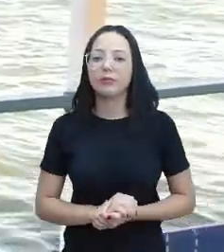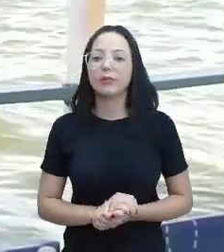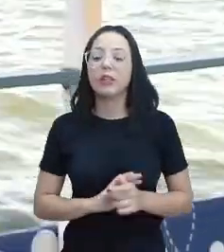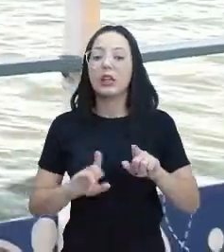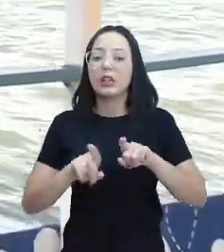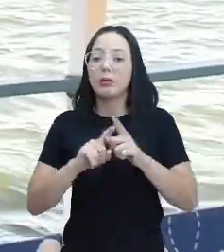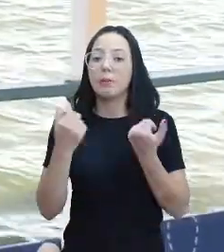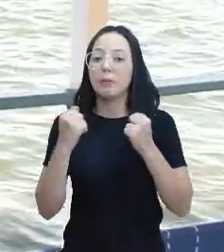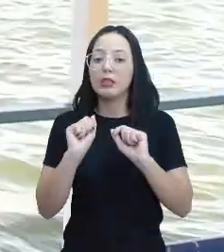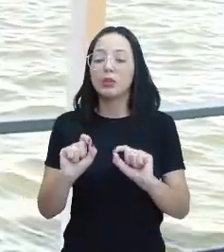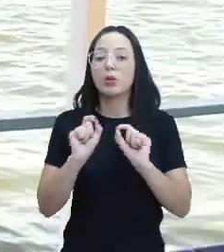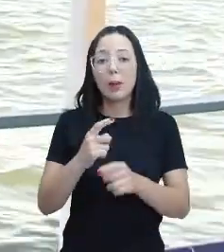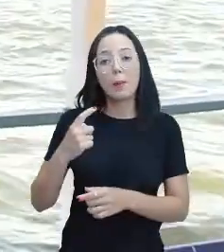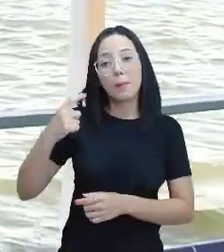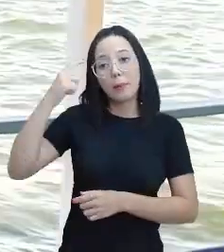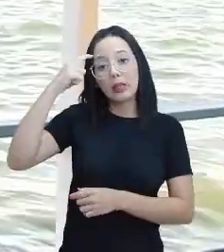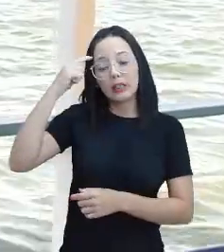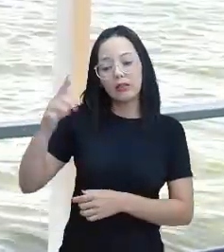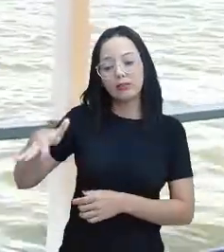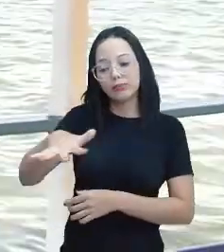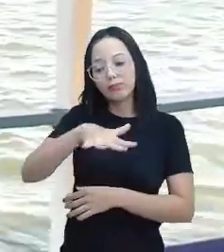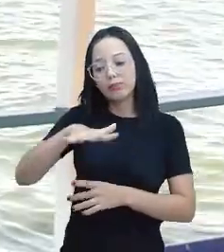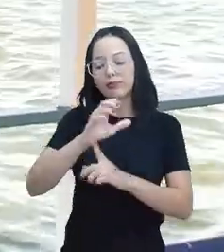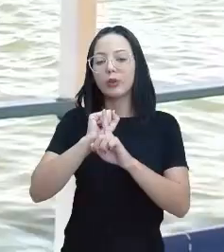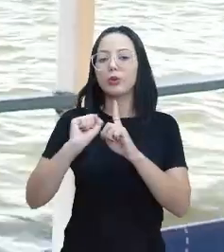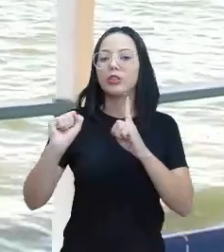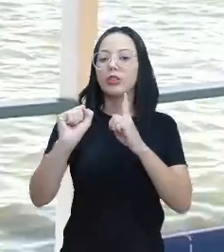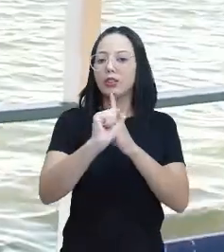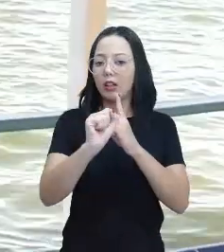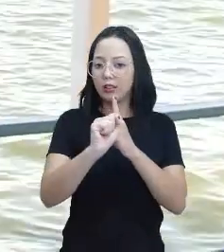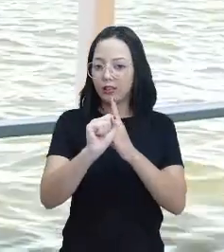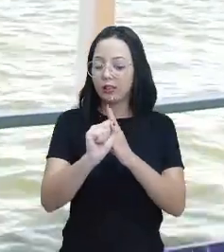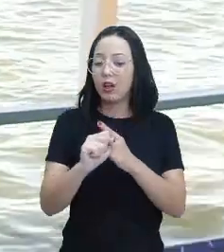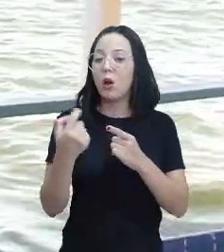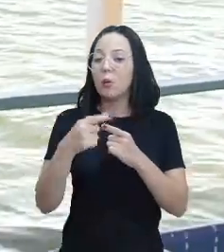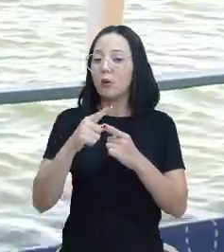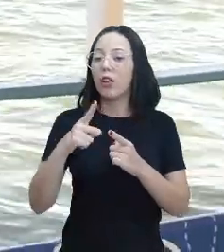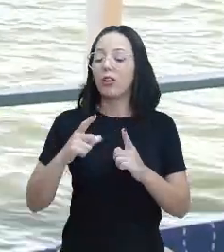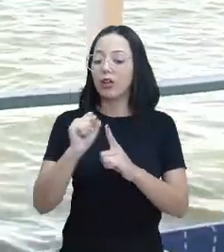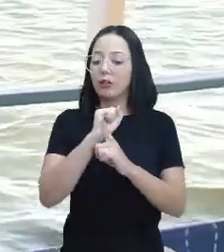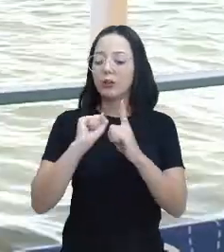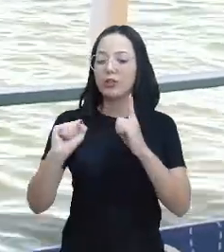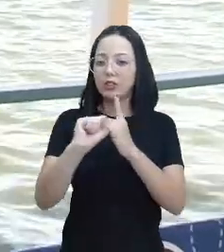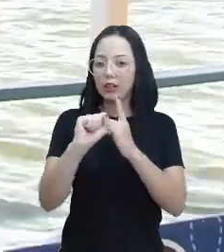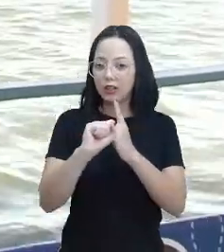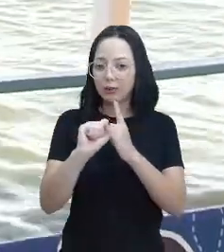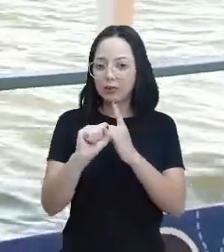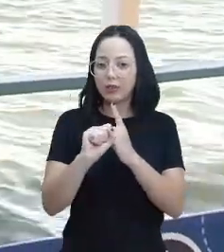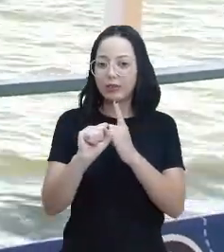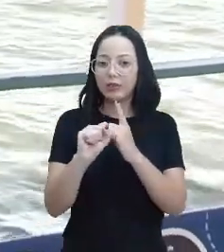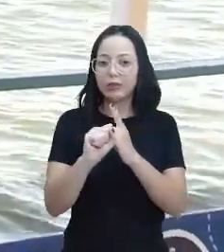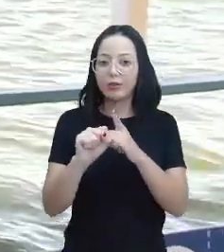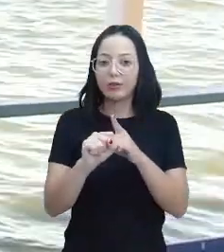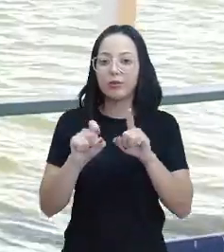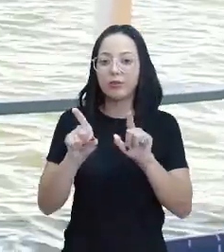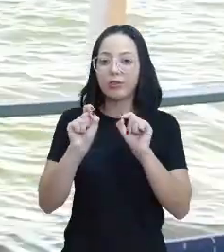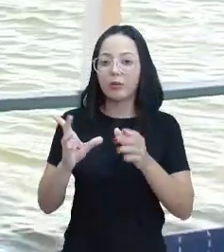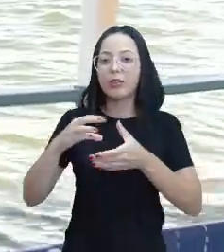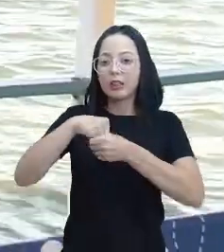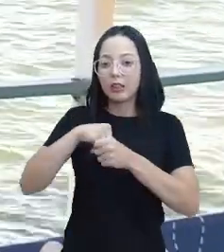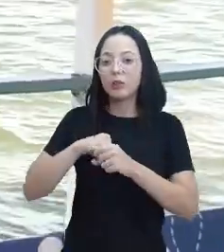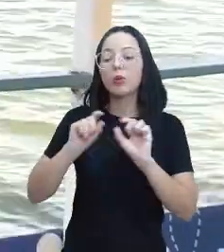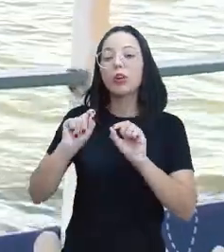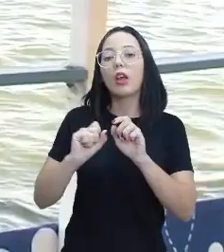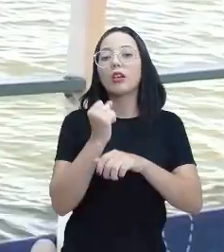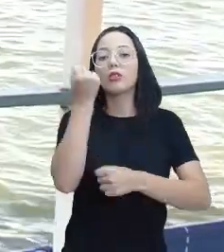ser pensadas, inclusive, maior na sociedade. A gente tem plástico na sociedade desde a segunda revolução industrial,